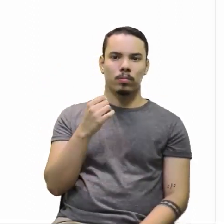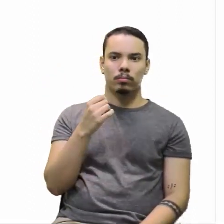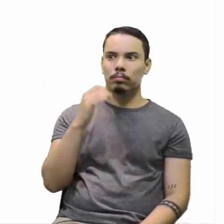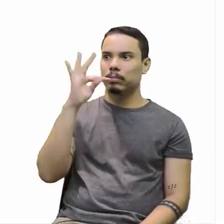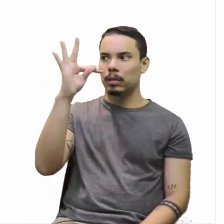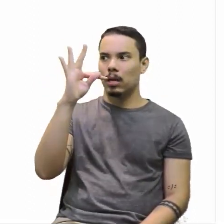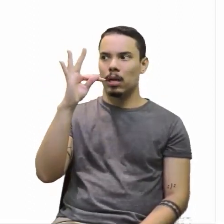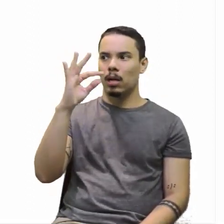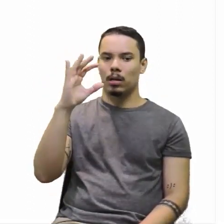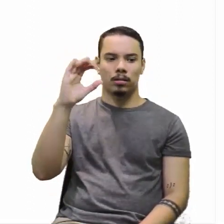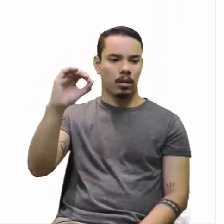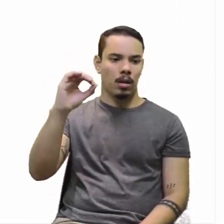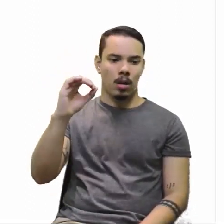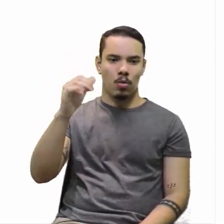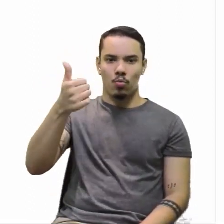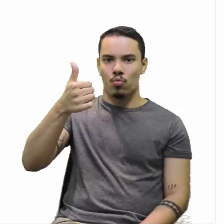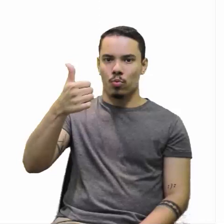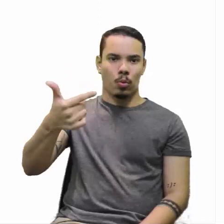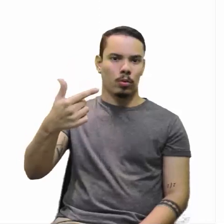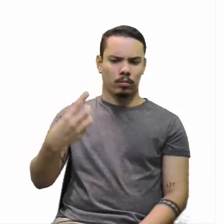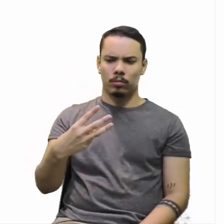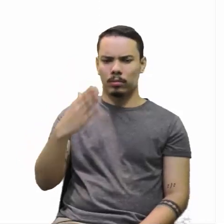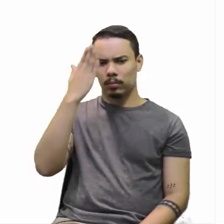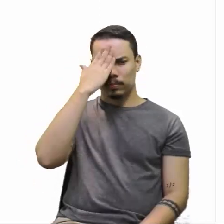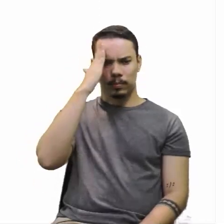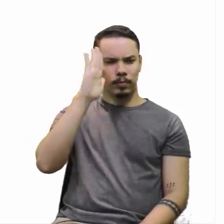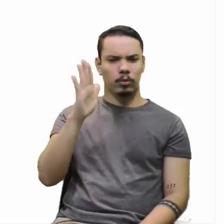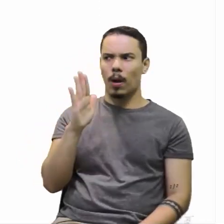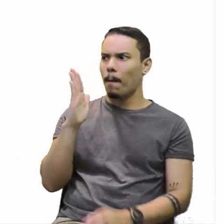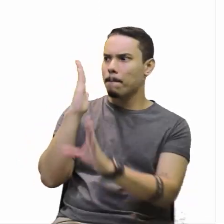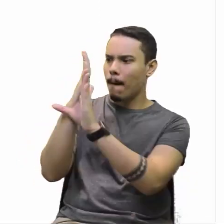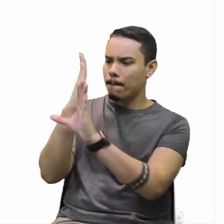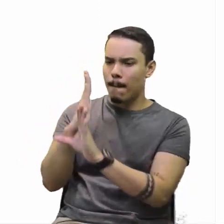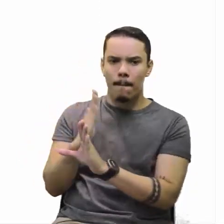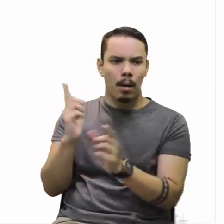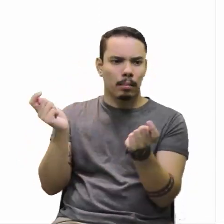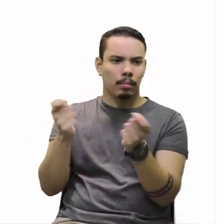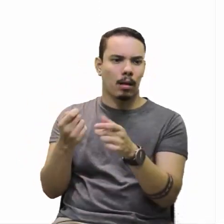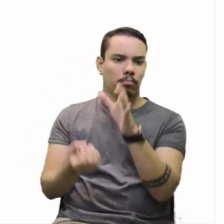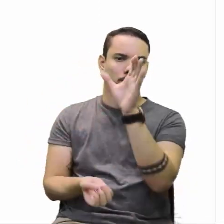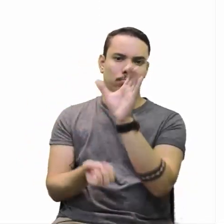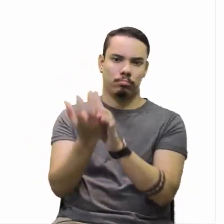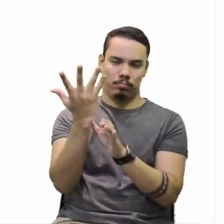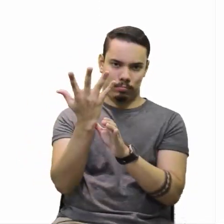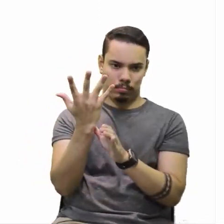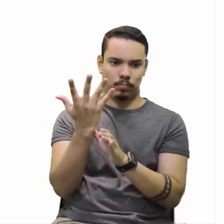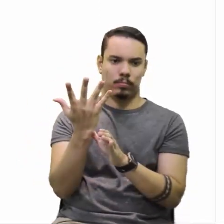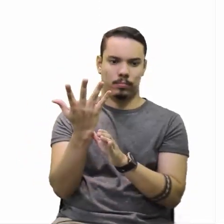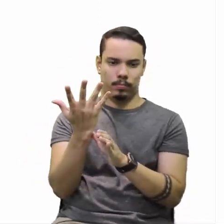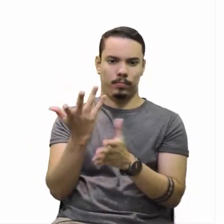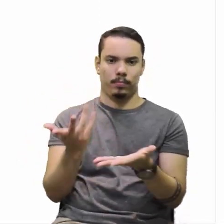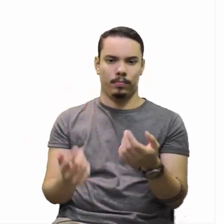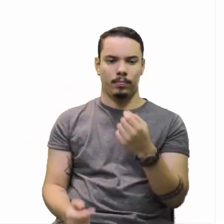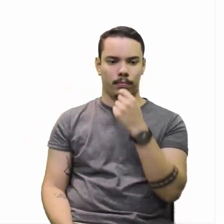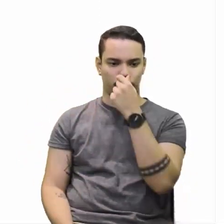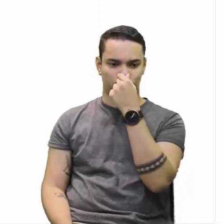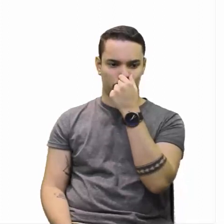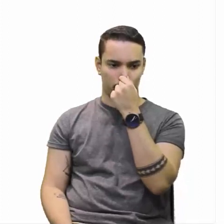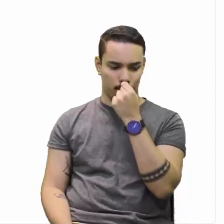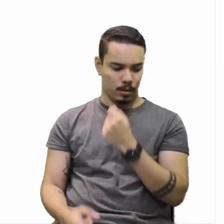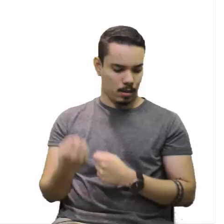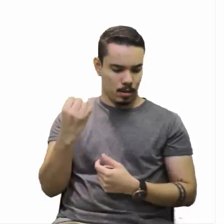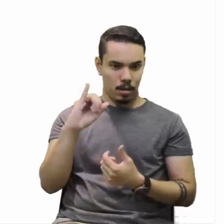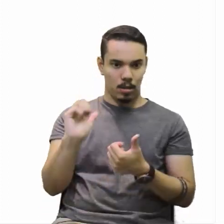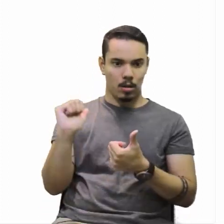3. Até 3 está bom, aí você forma 4 pontos já dá para você formar o gráfico.